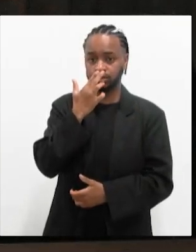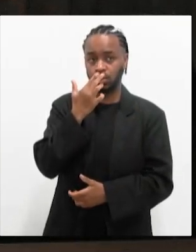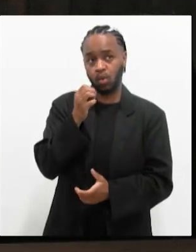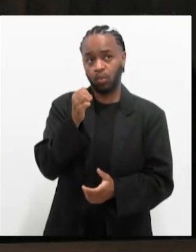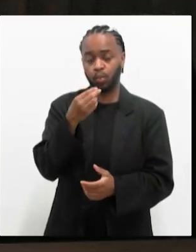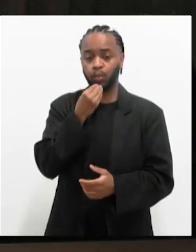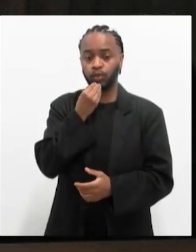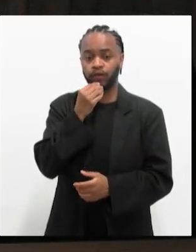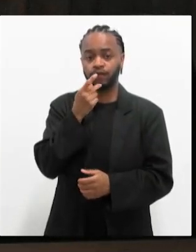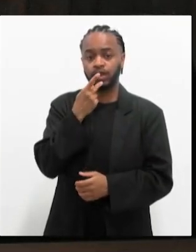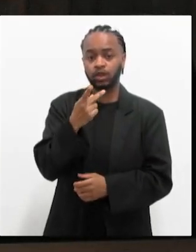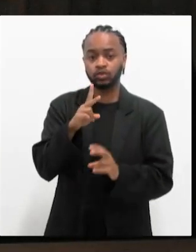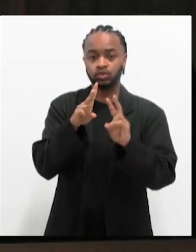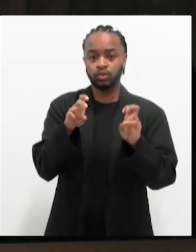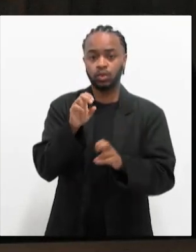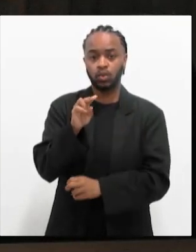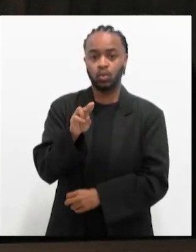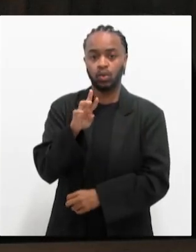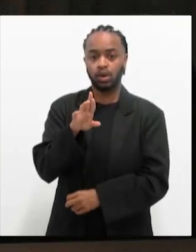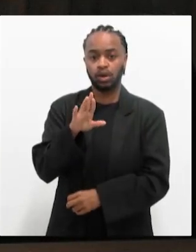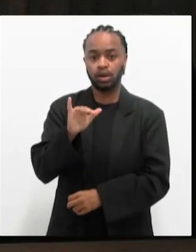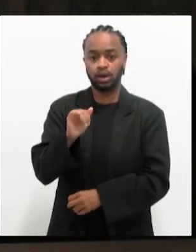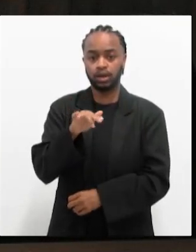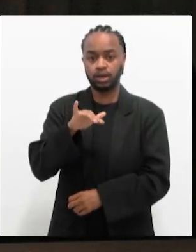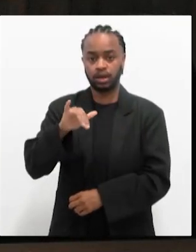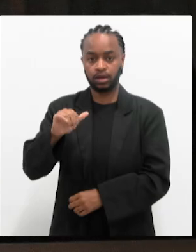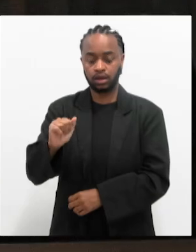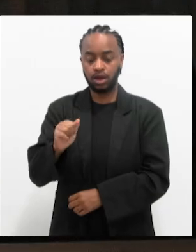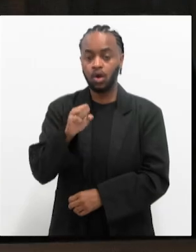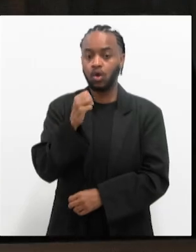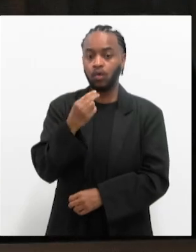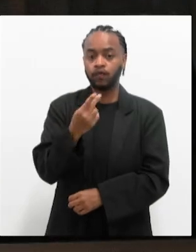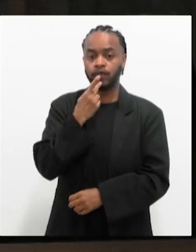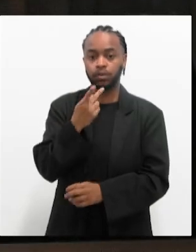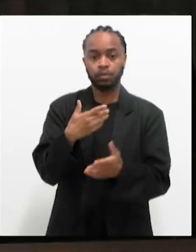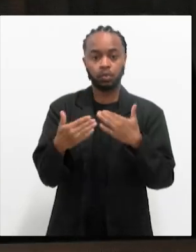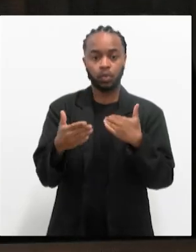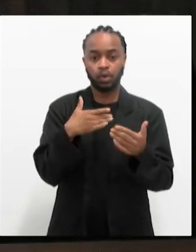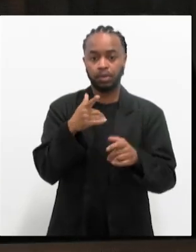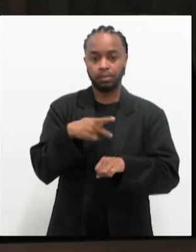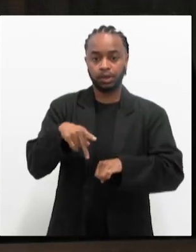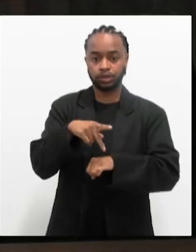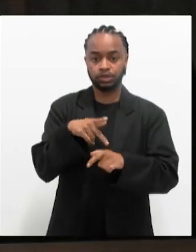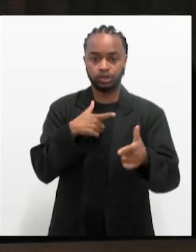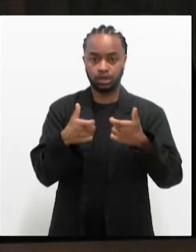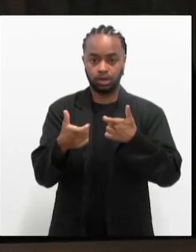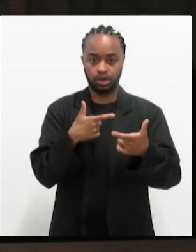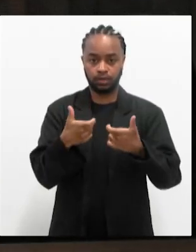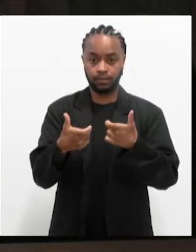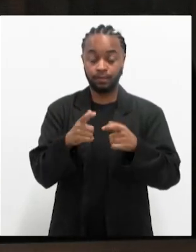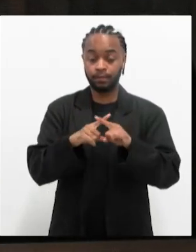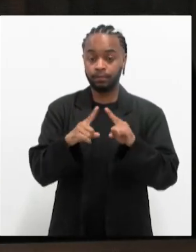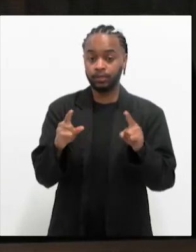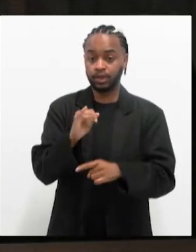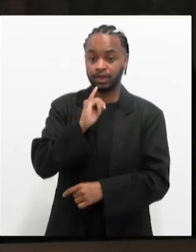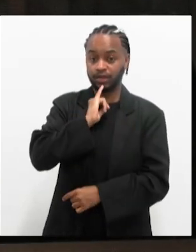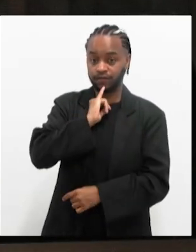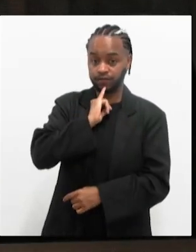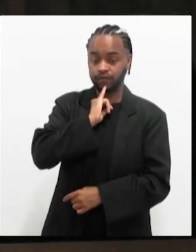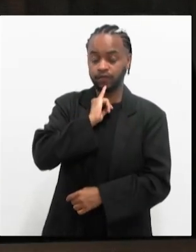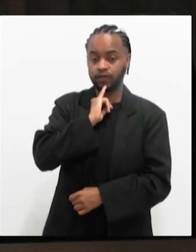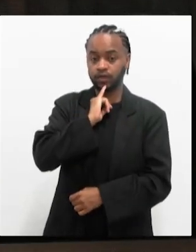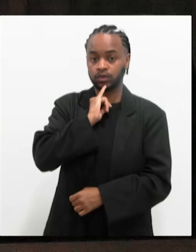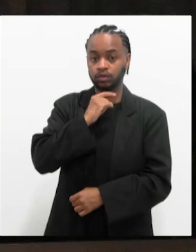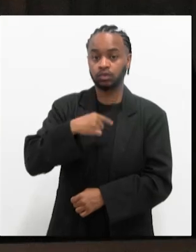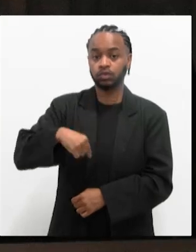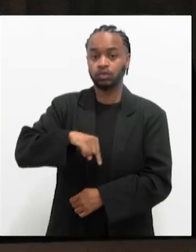da Ucrânia. Poderíamos estar falando de qualquer país em guerra. Mas, infelizmente,